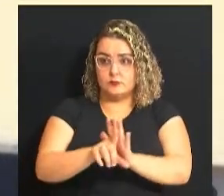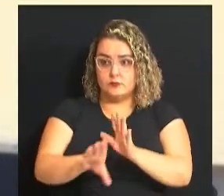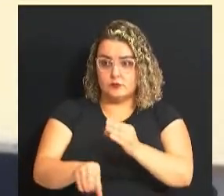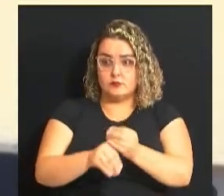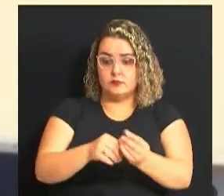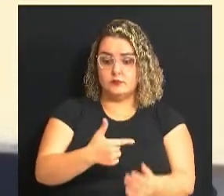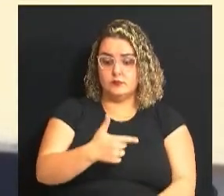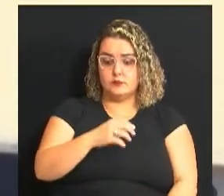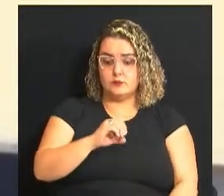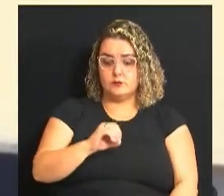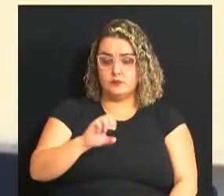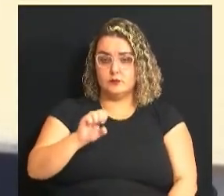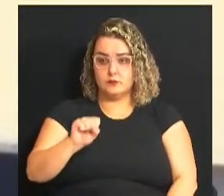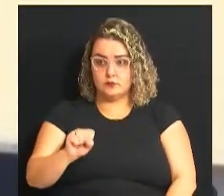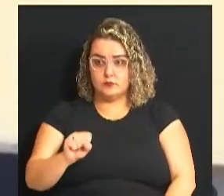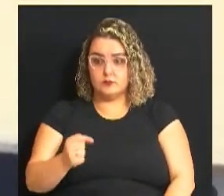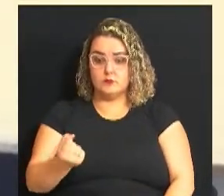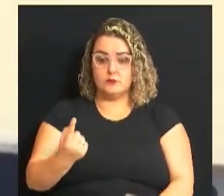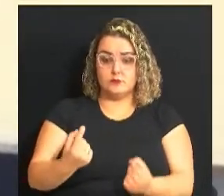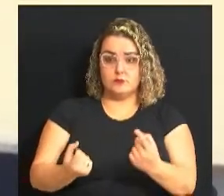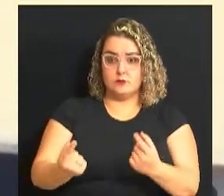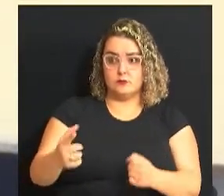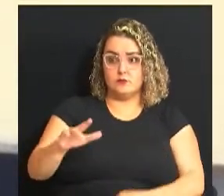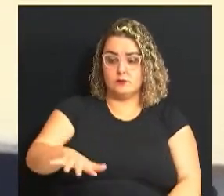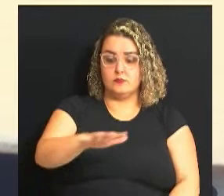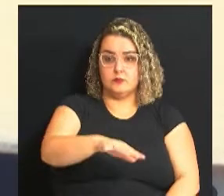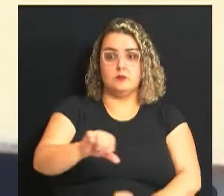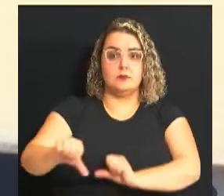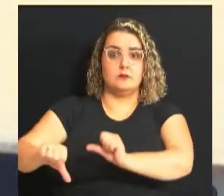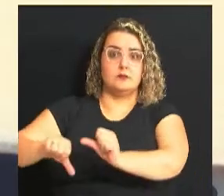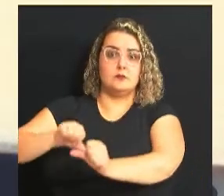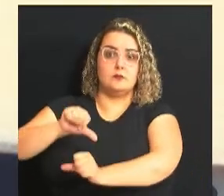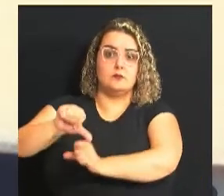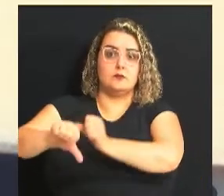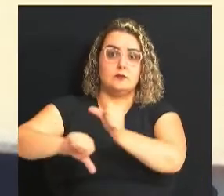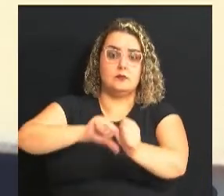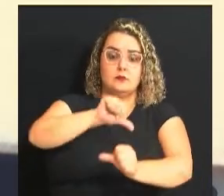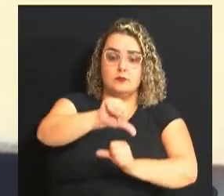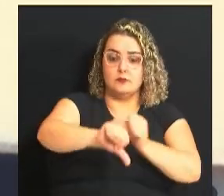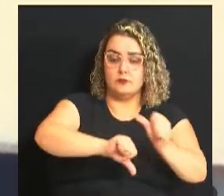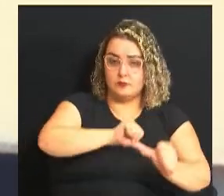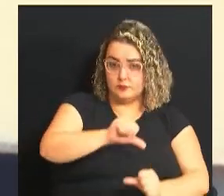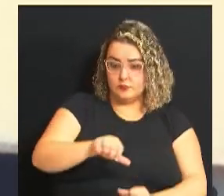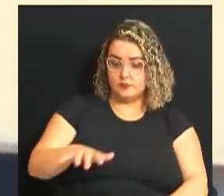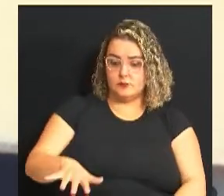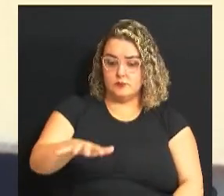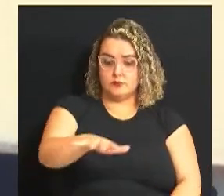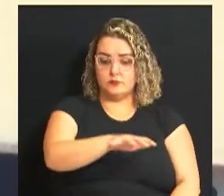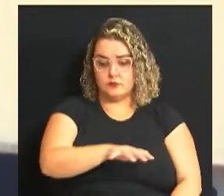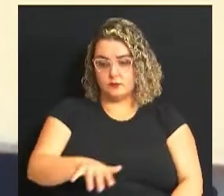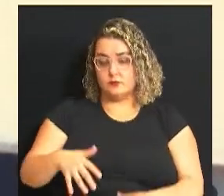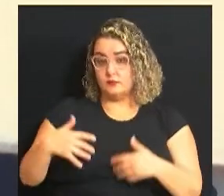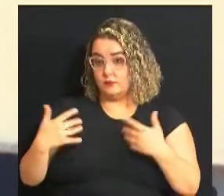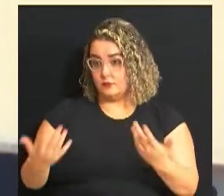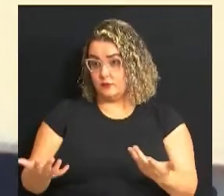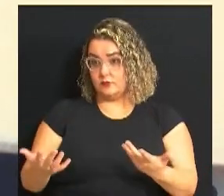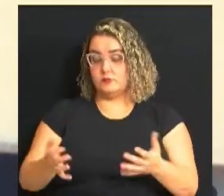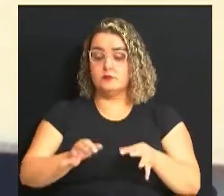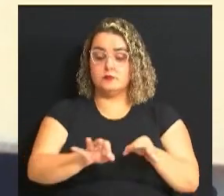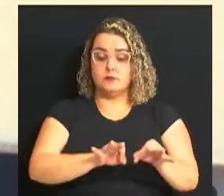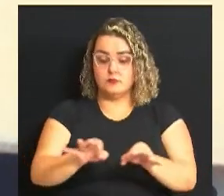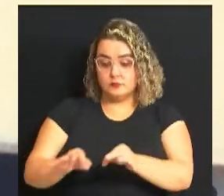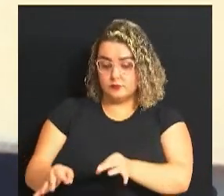208, algumas áreas foram modificadas no zoneamento também. Então, esse programa ele